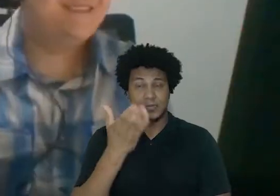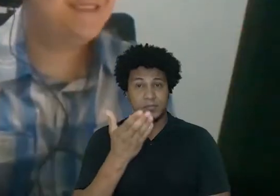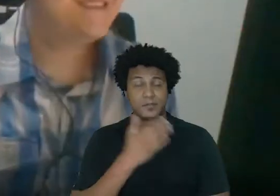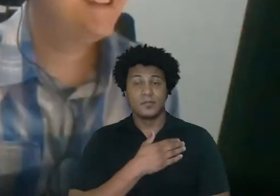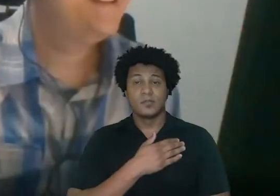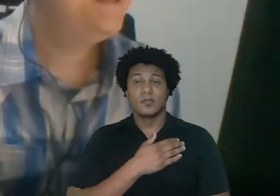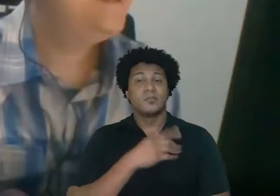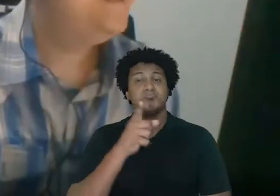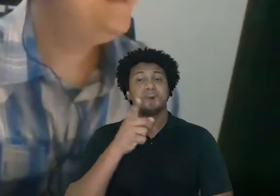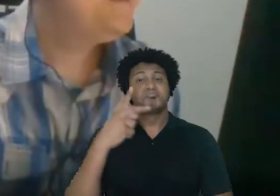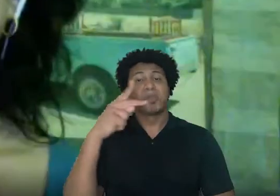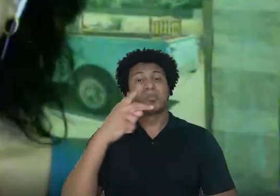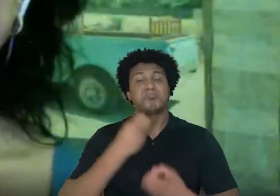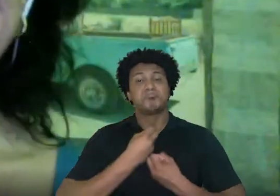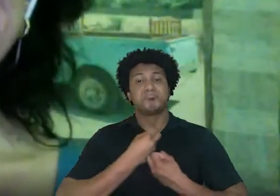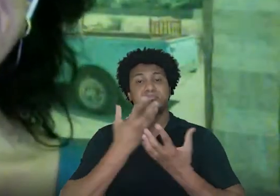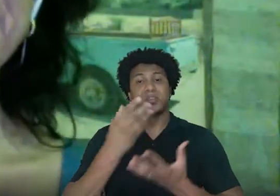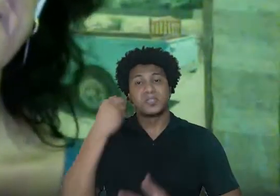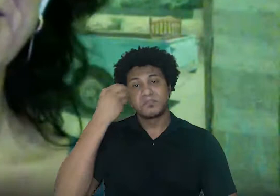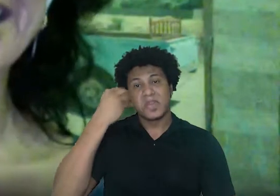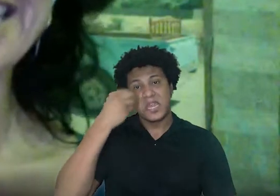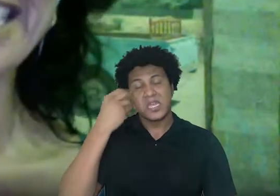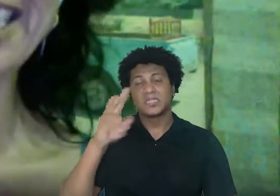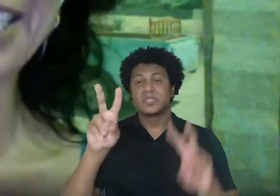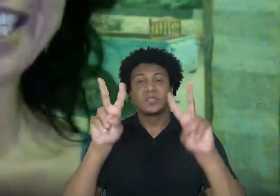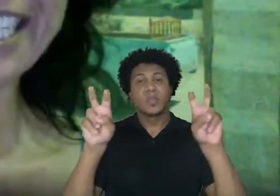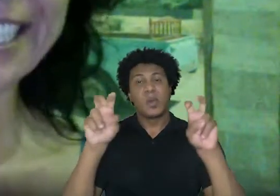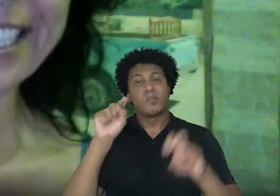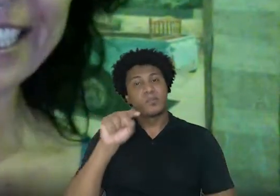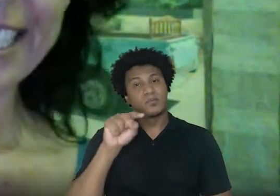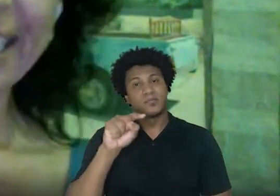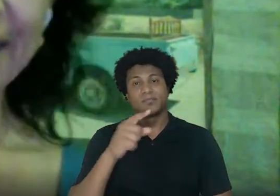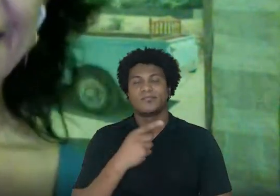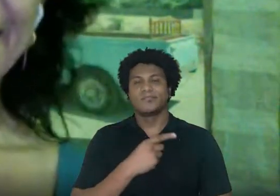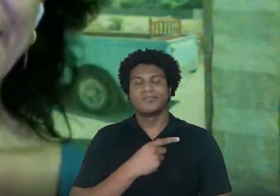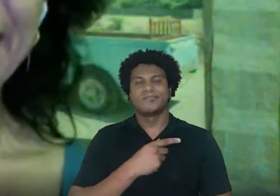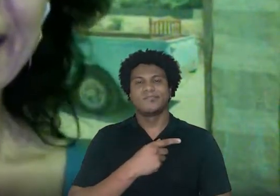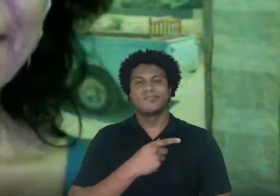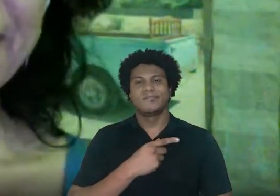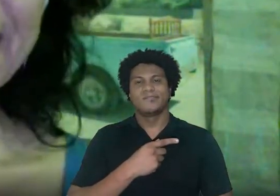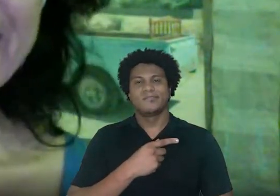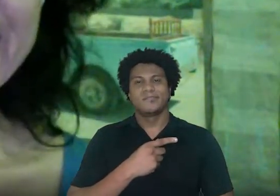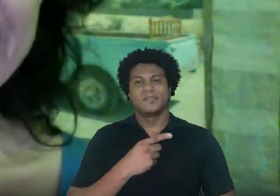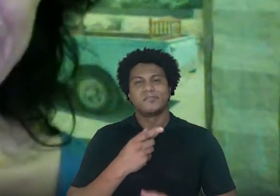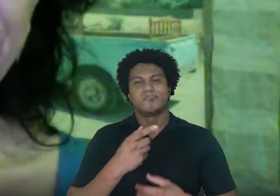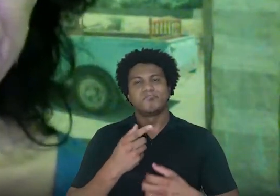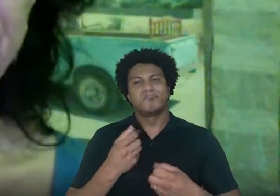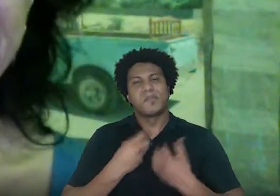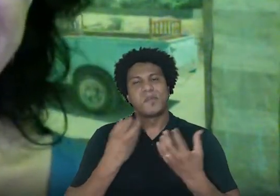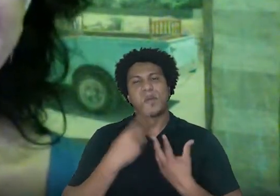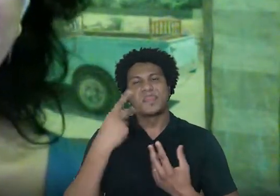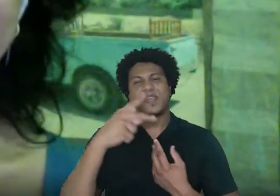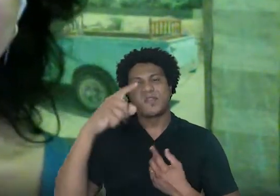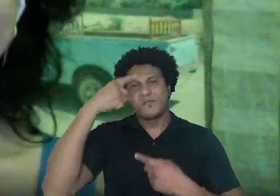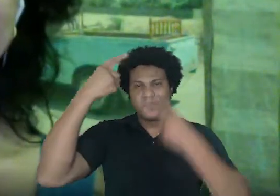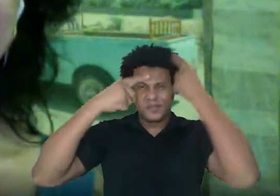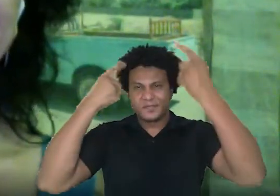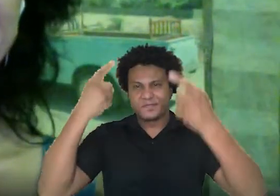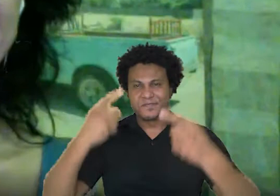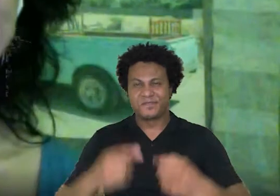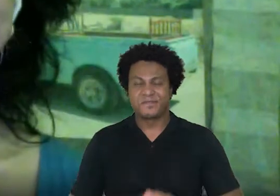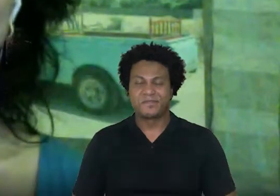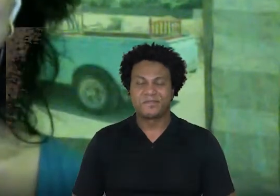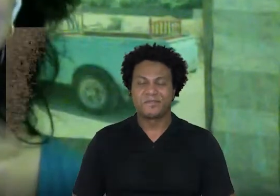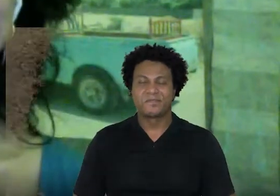Obrigada. E seguimos aí para a dona Jéssica Teixeira, para que ela fale sobre a experiência dela